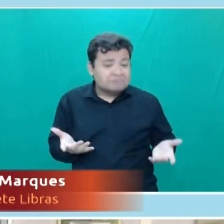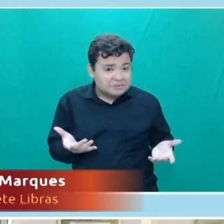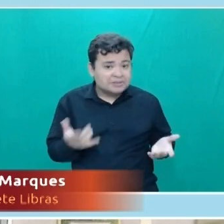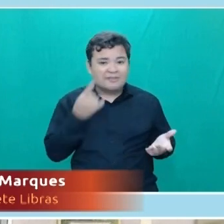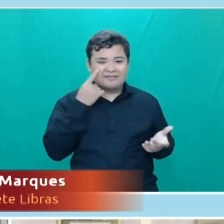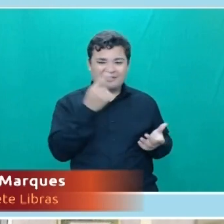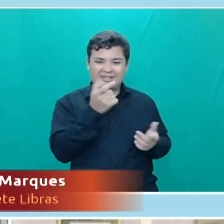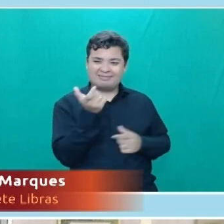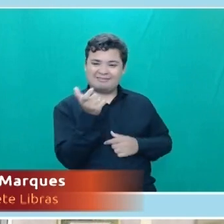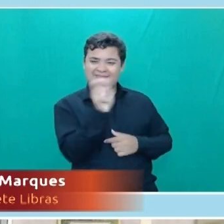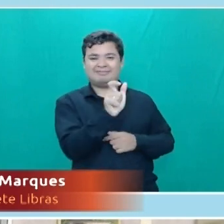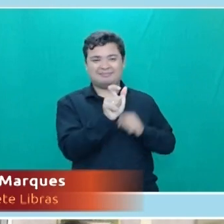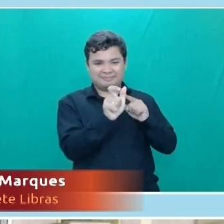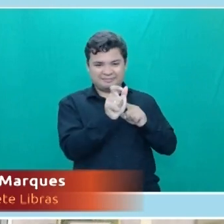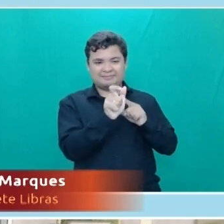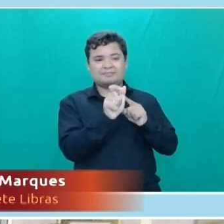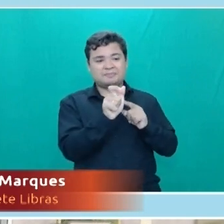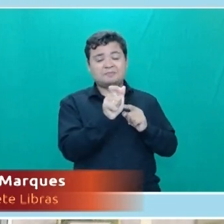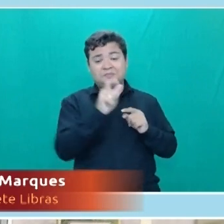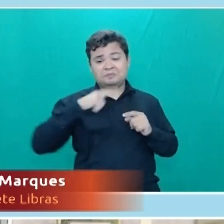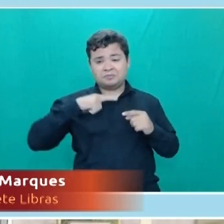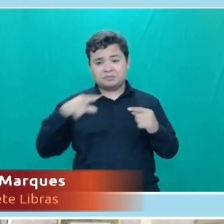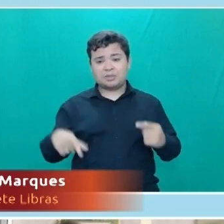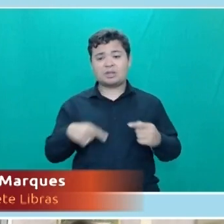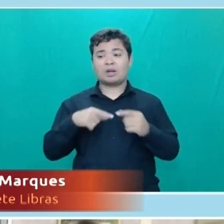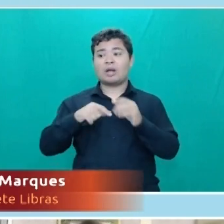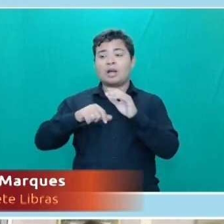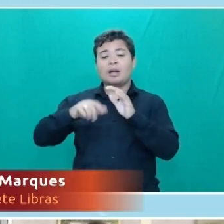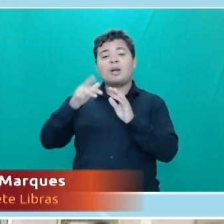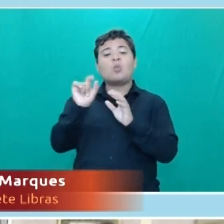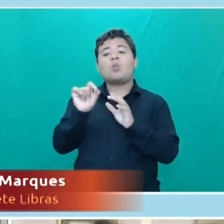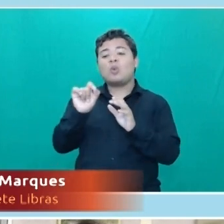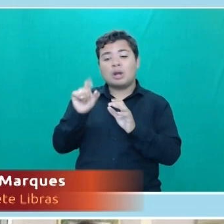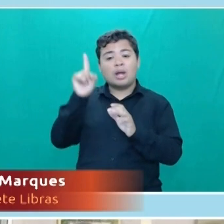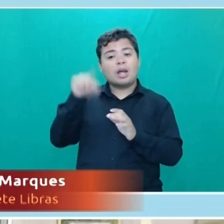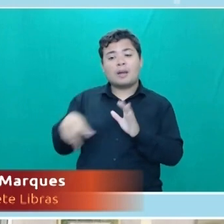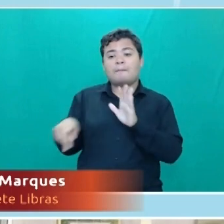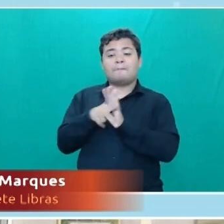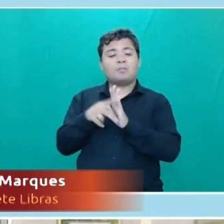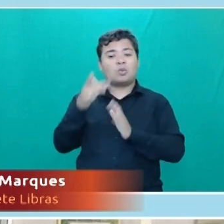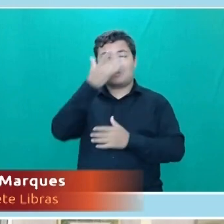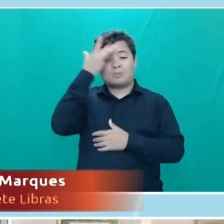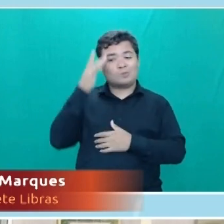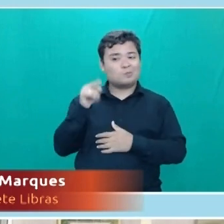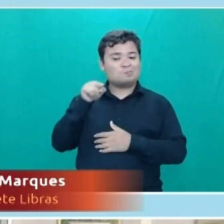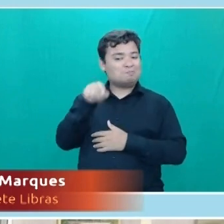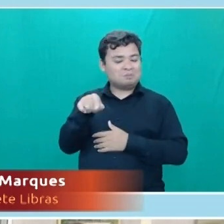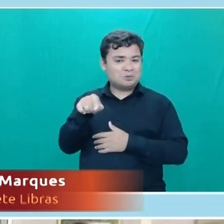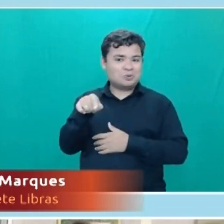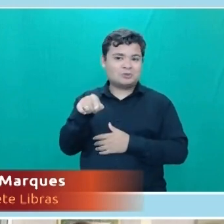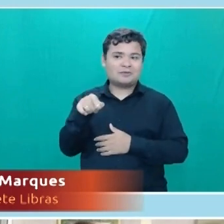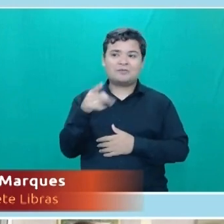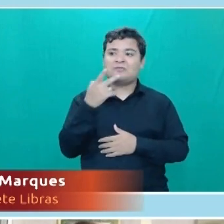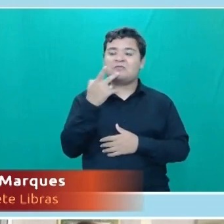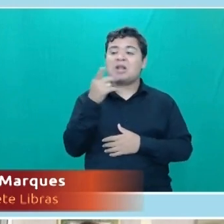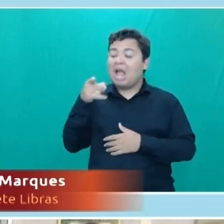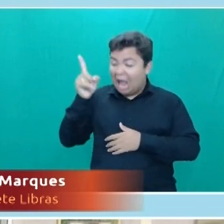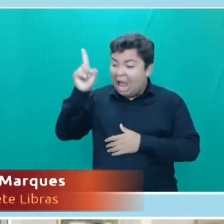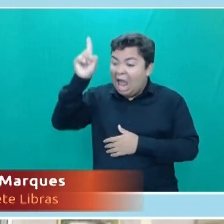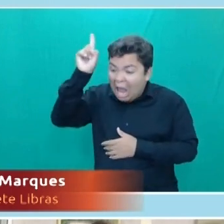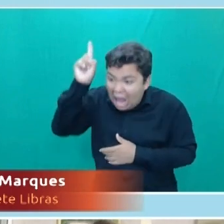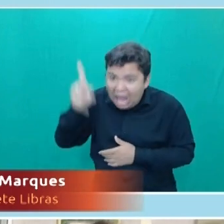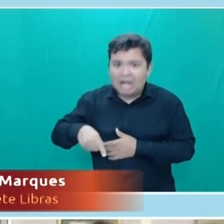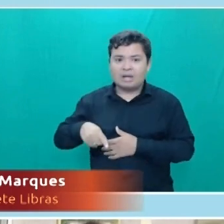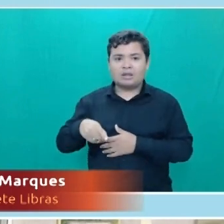que criminalizam as pessoas em razão daquilo que ela é, e não em razão propriamente do que